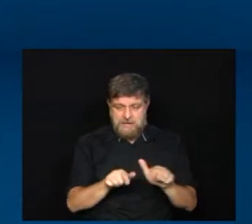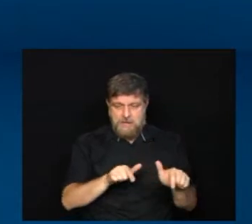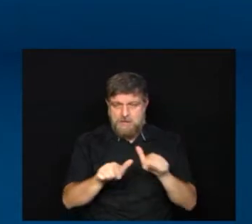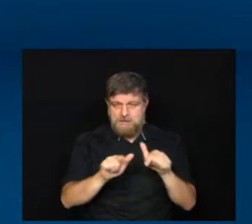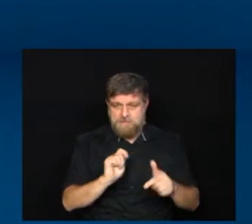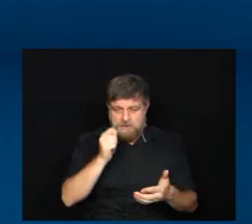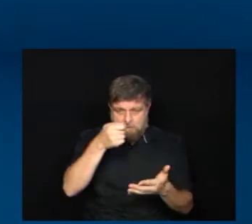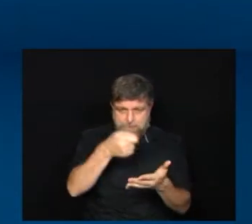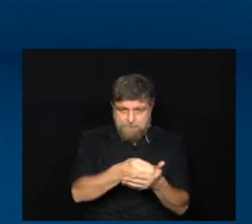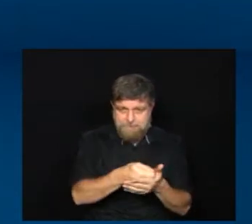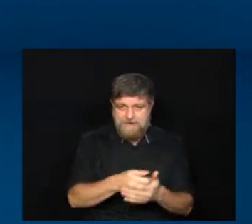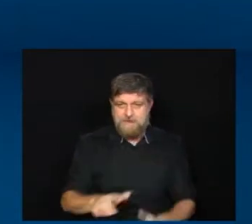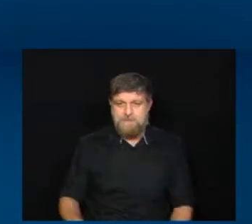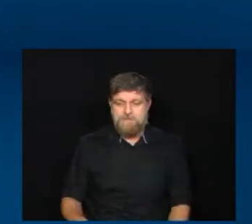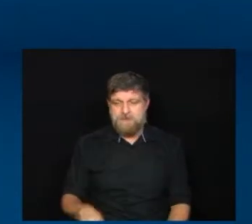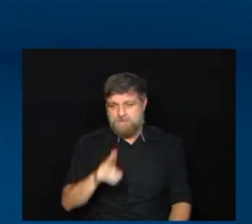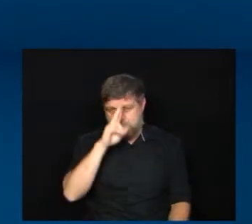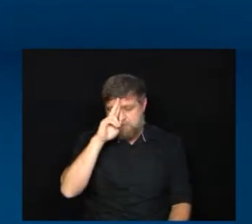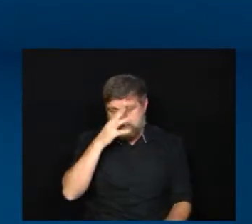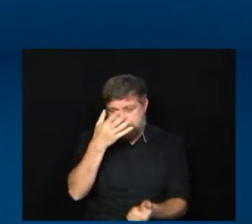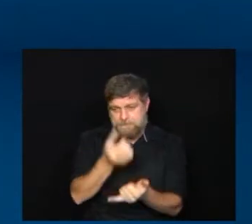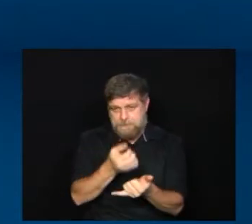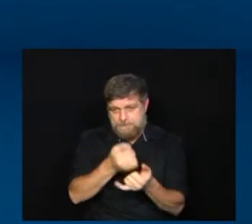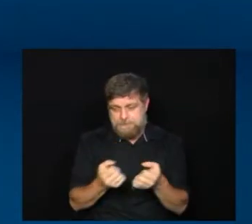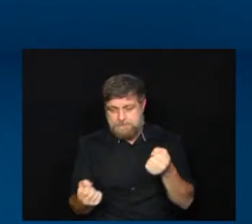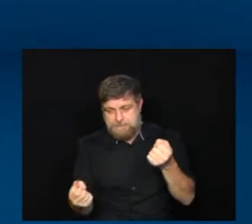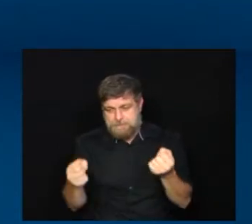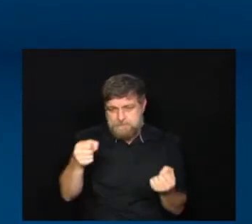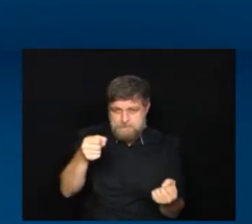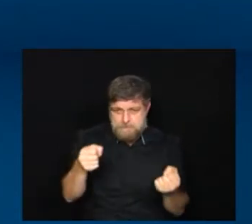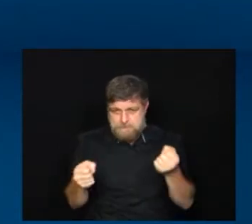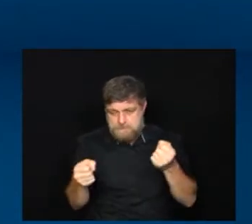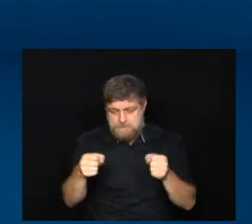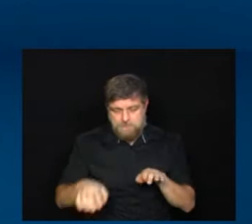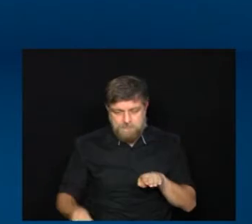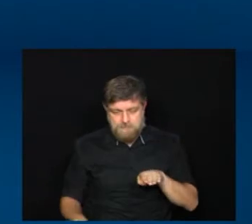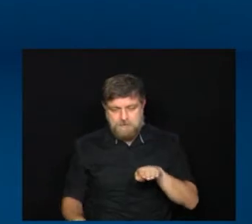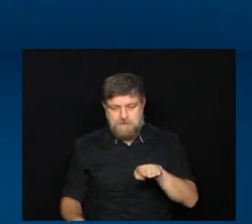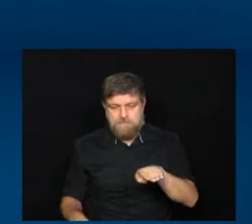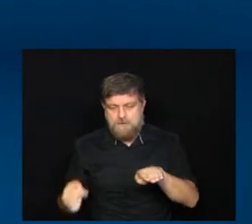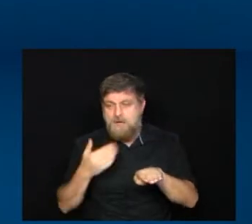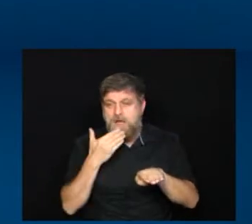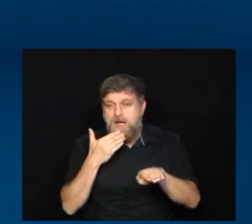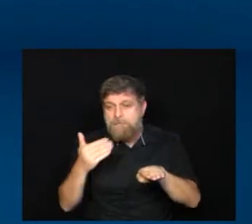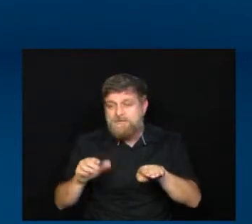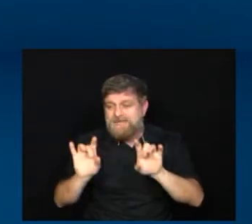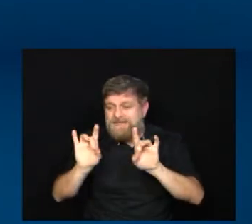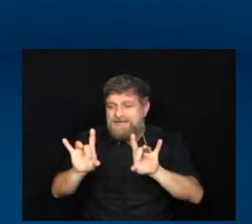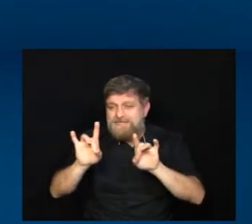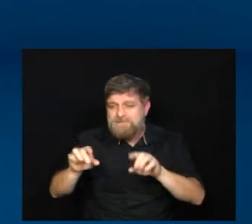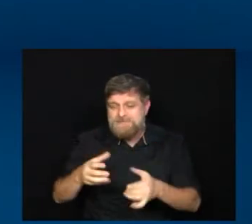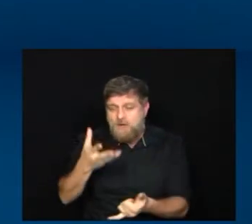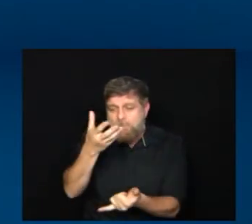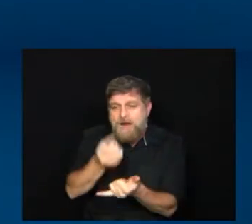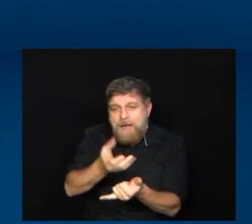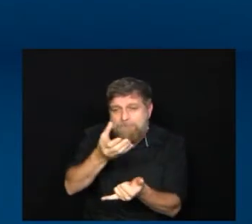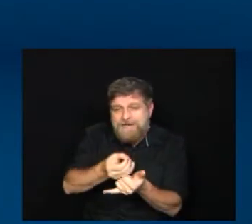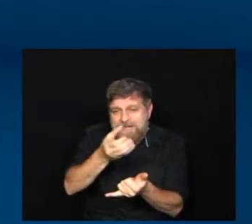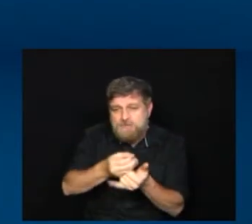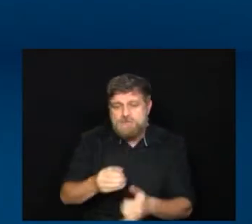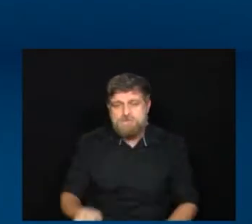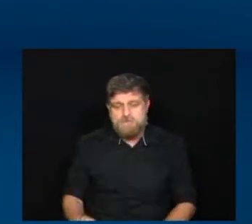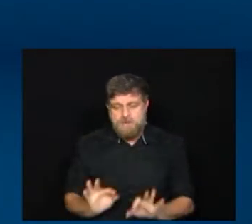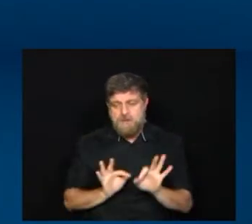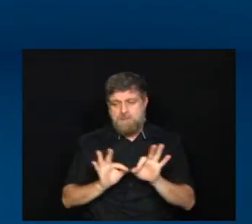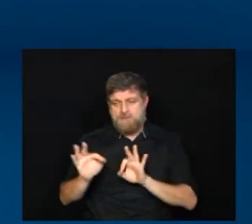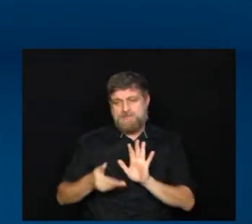para o transporte individual de passageiros, oferecido e solicitado exclusivamente por aplicativos. O